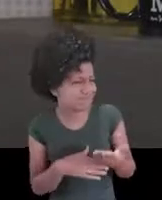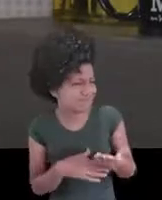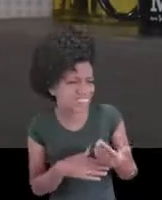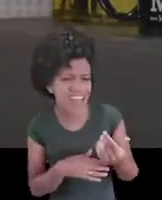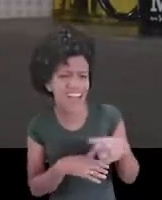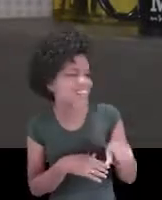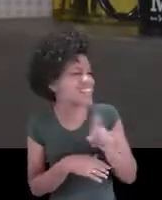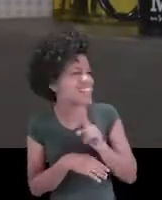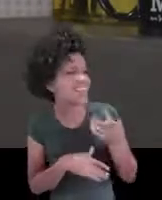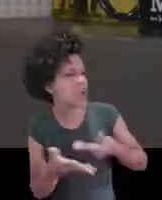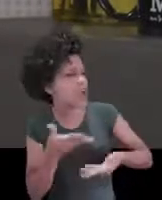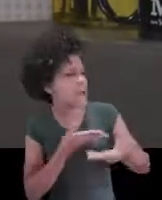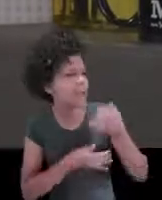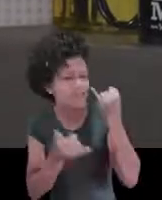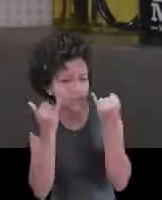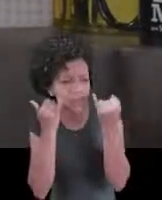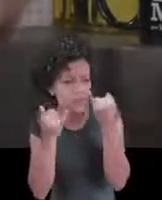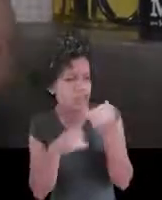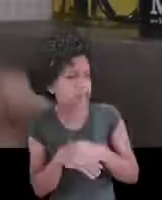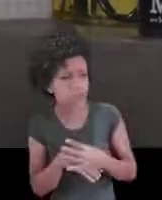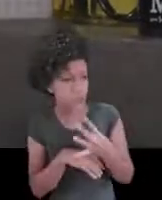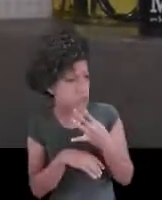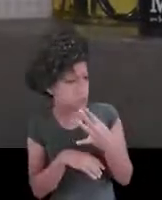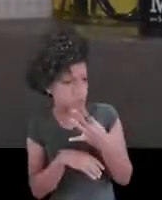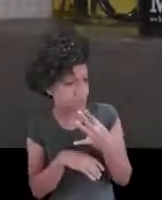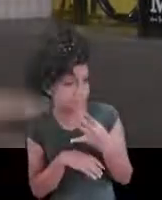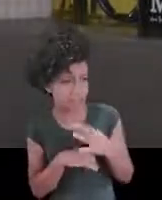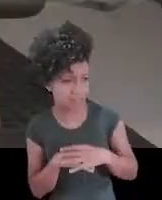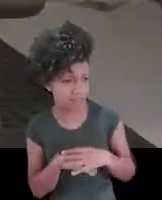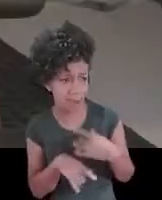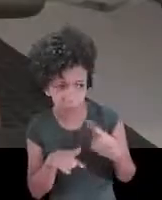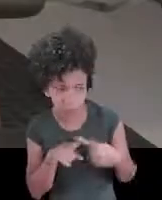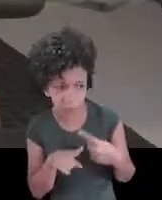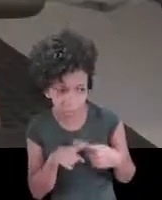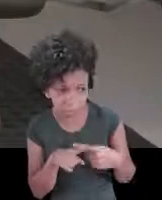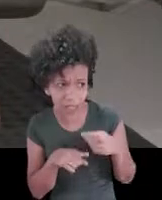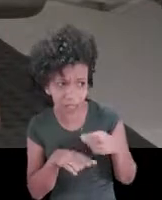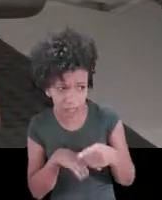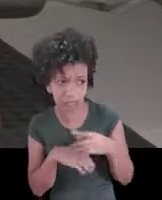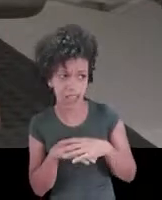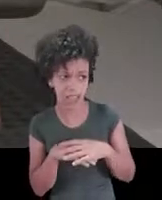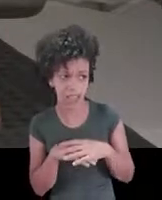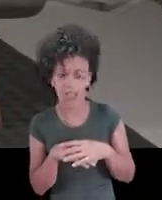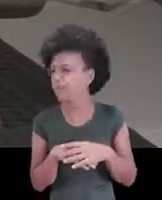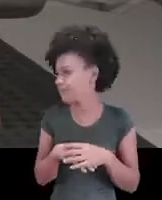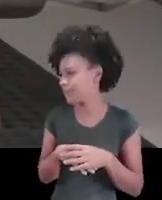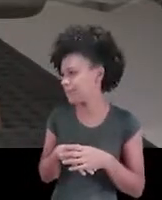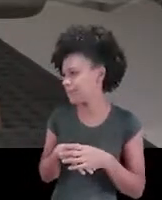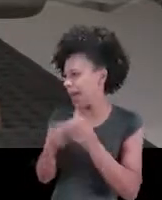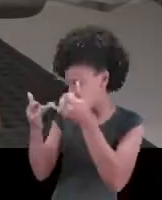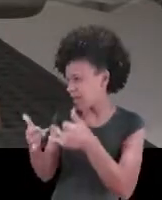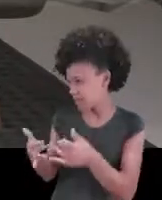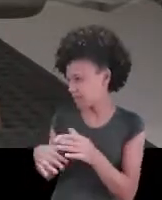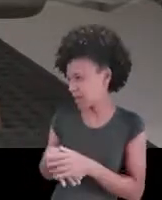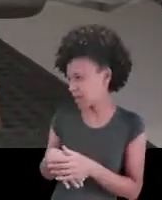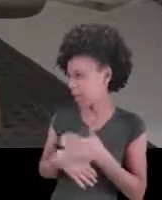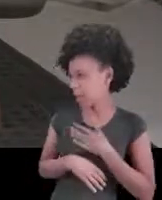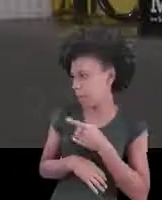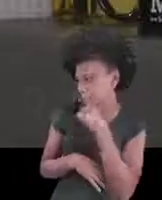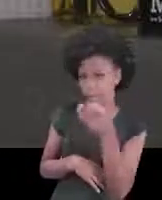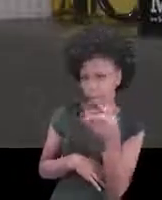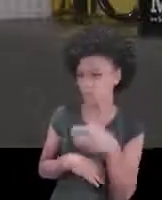não repasse informações que você não conhece a fonte porque você está alimentando fala para o meu pai é isso